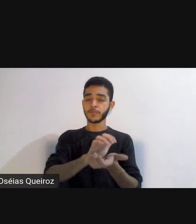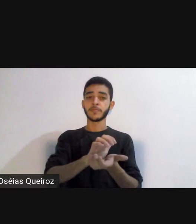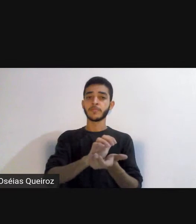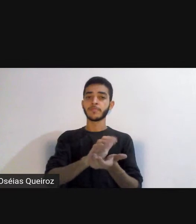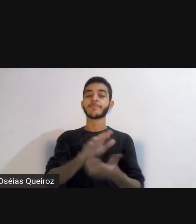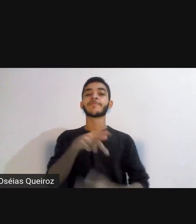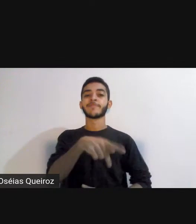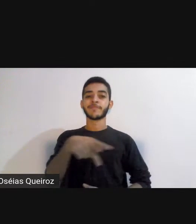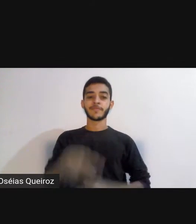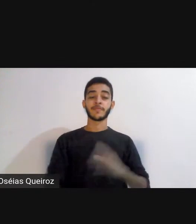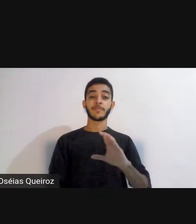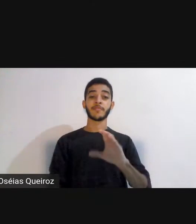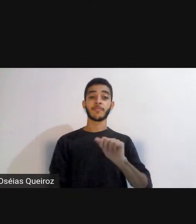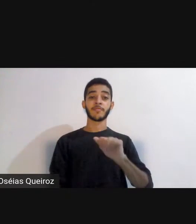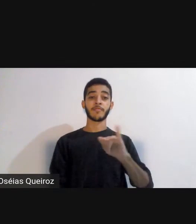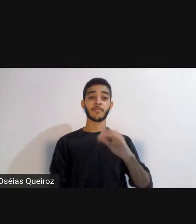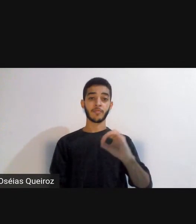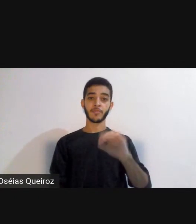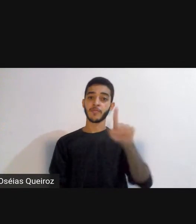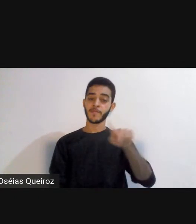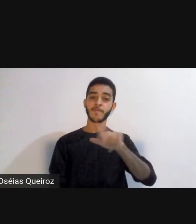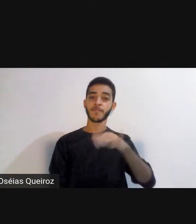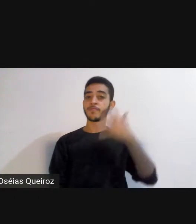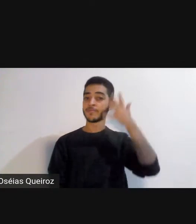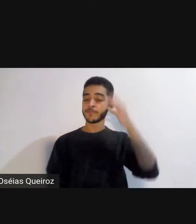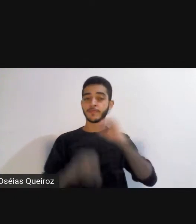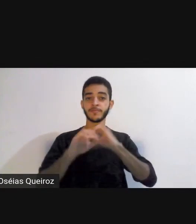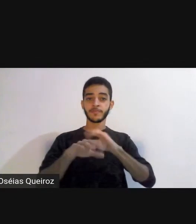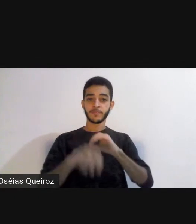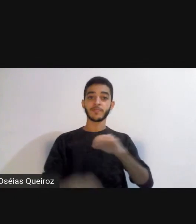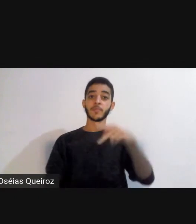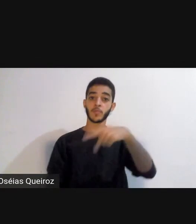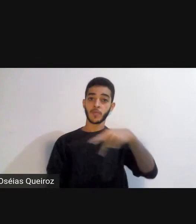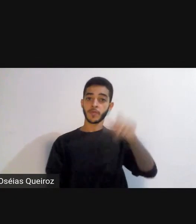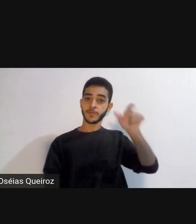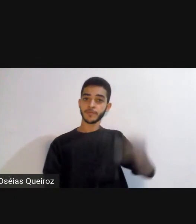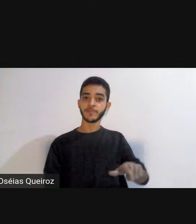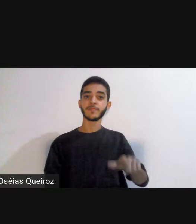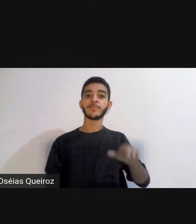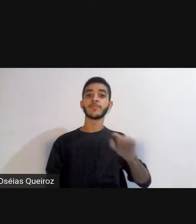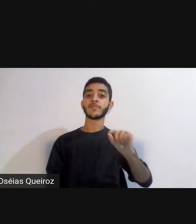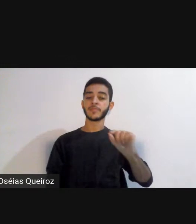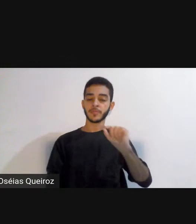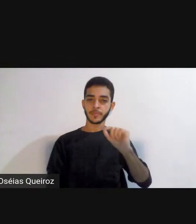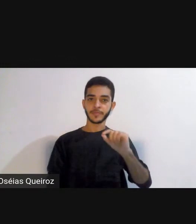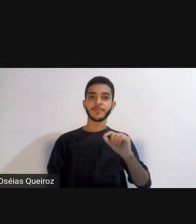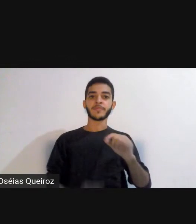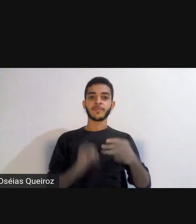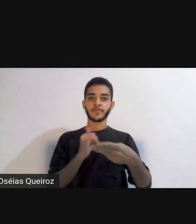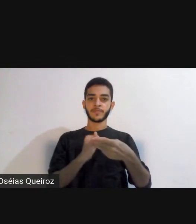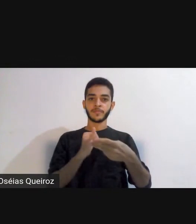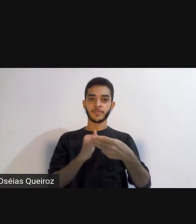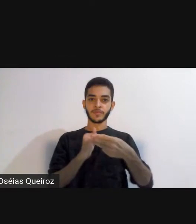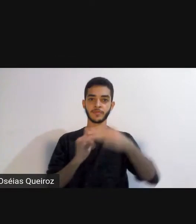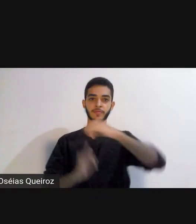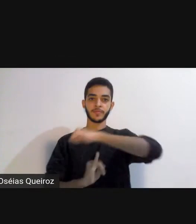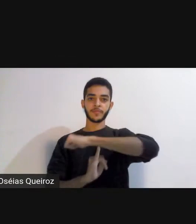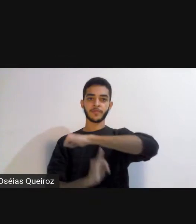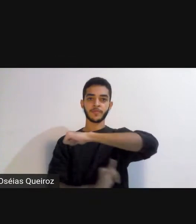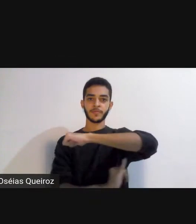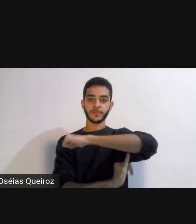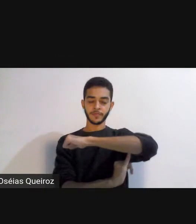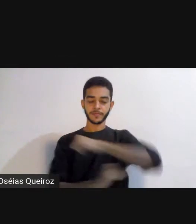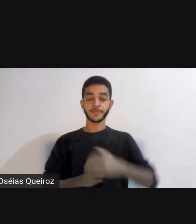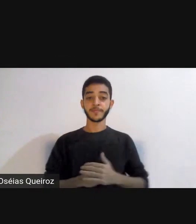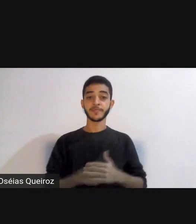Caio Lourenço, que é do Instituto Federal do Maranhão, do IFMA, campus Itapecuru. A mediação deste